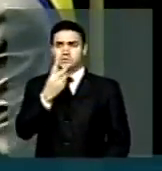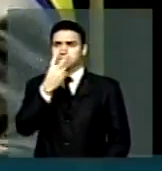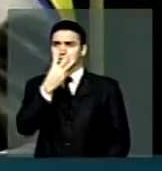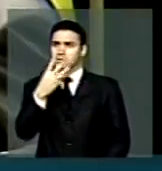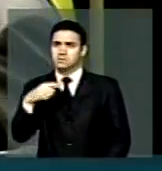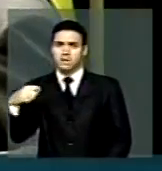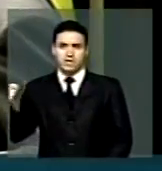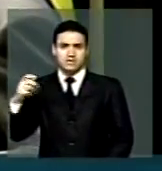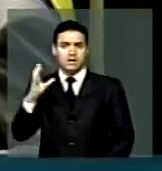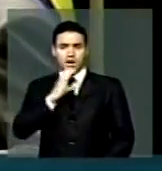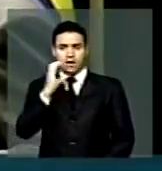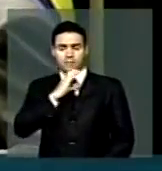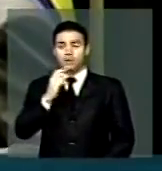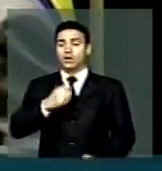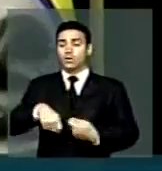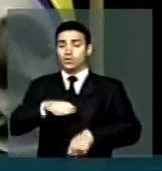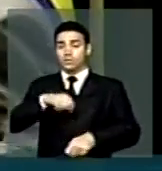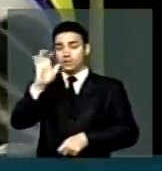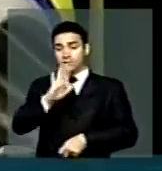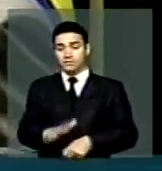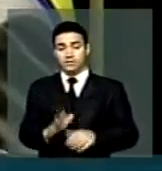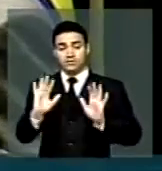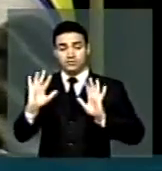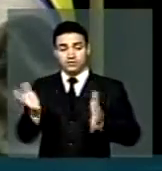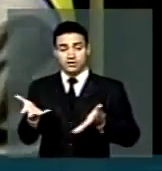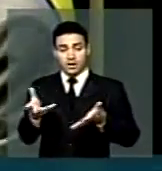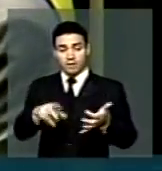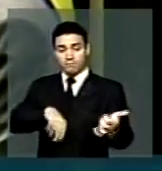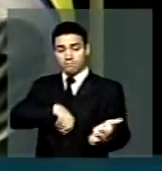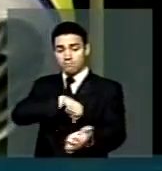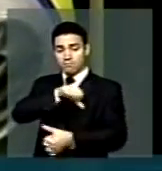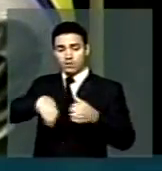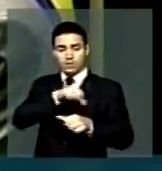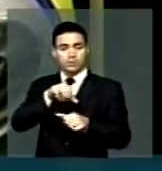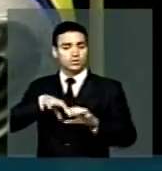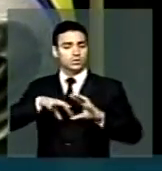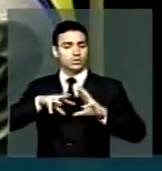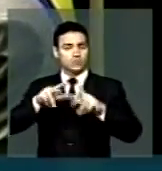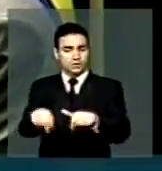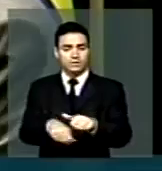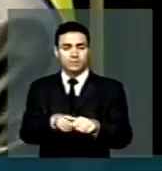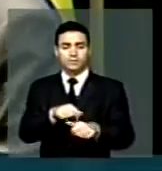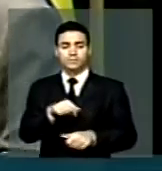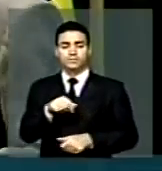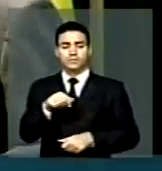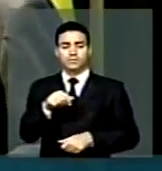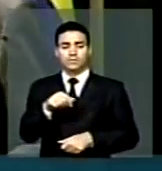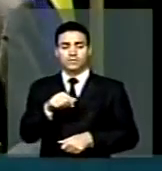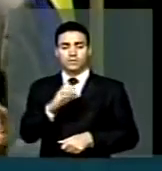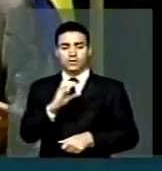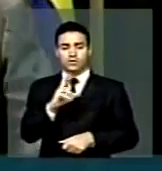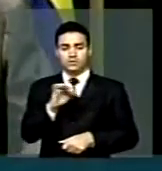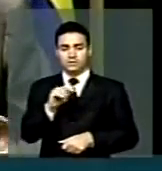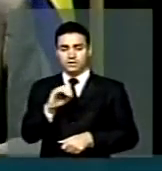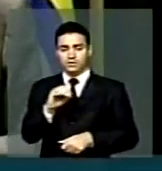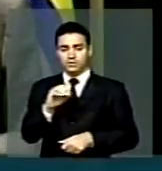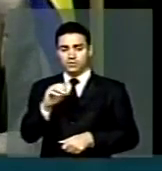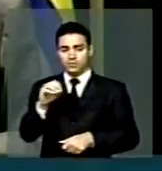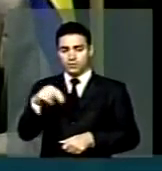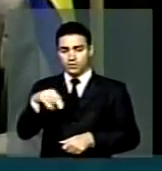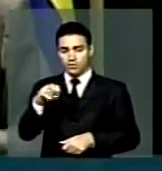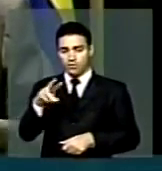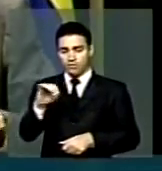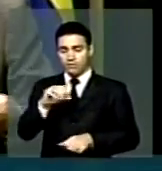o conjunto da economia nacional já tinha se mudado da moeda então vigente, que era o Cruzeiro Novo, para